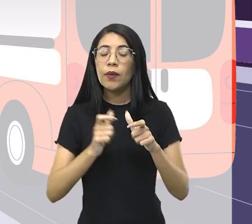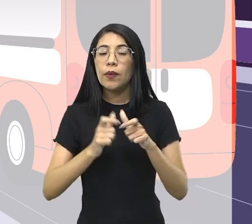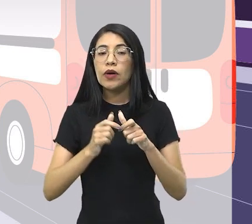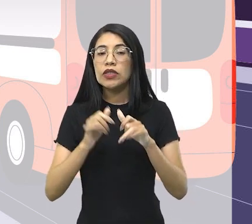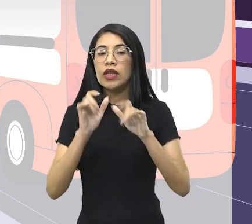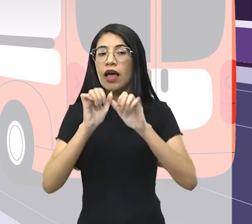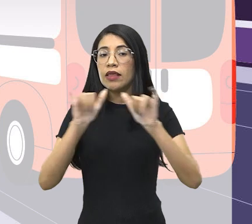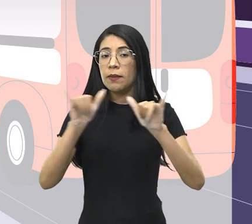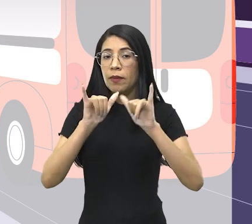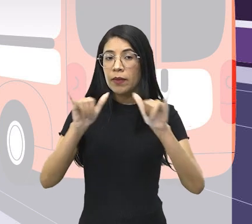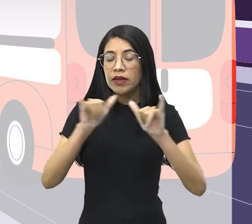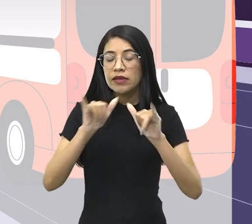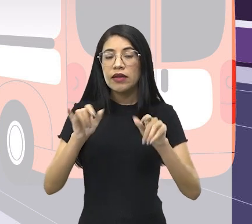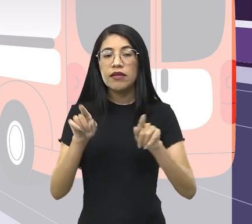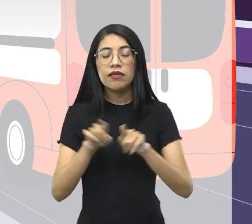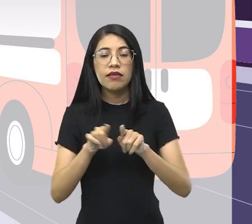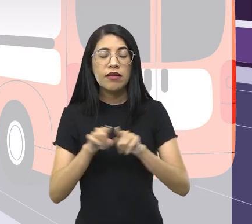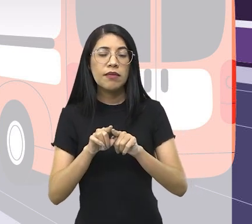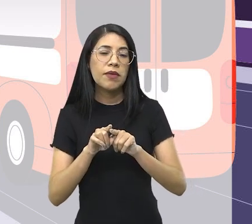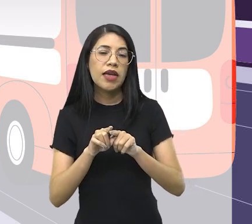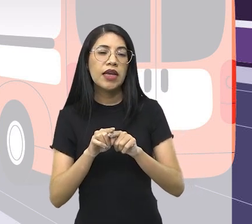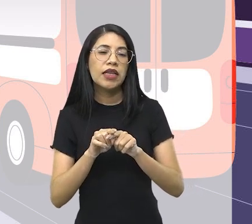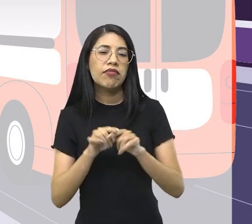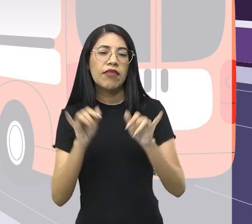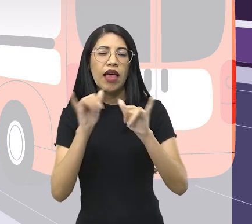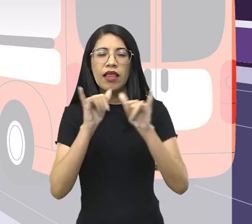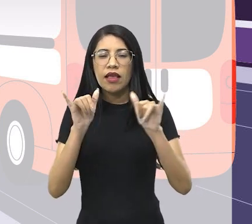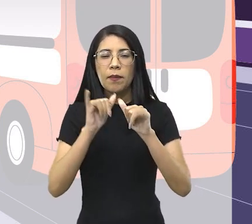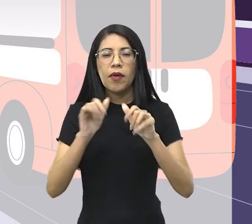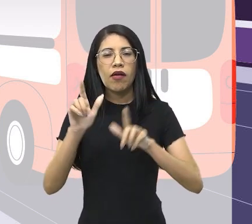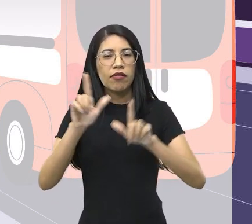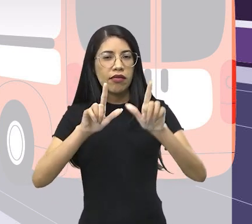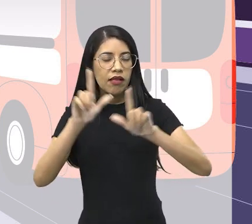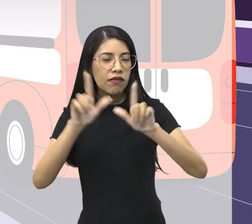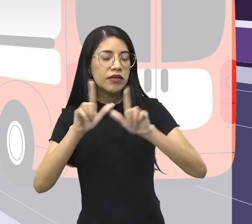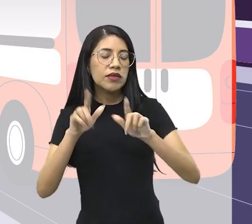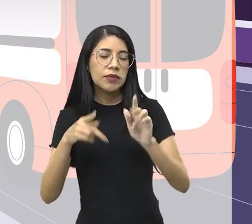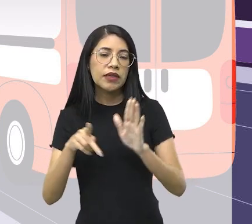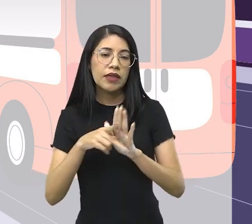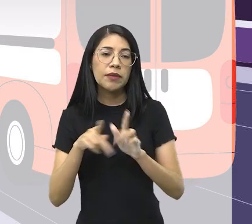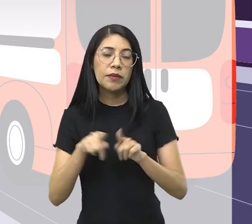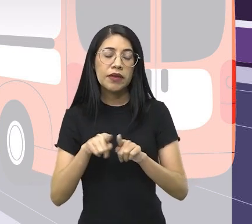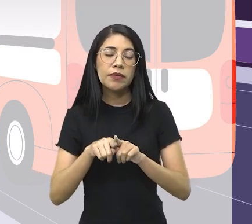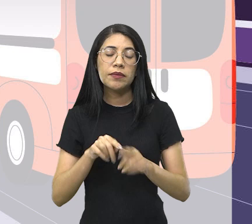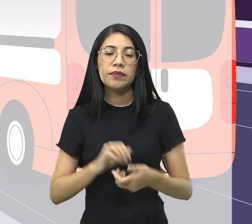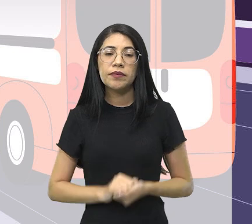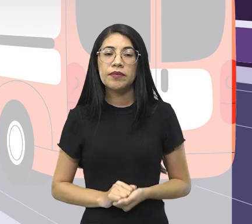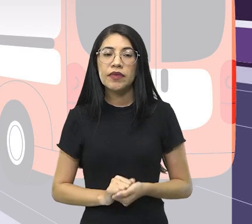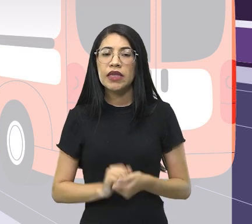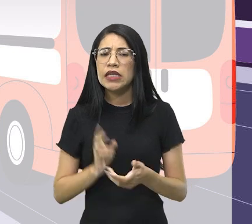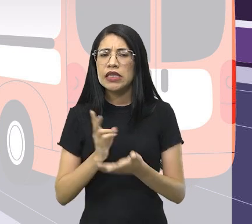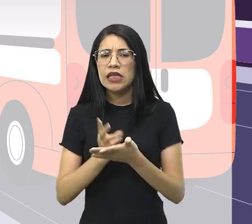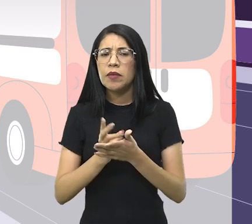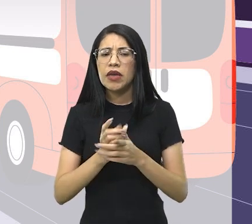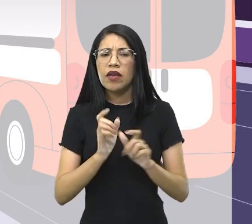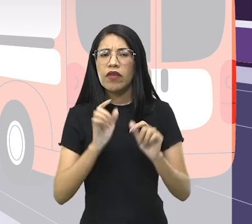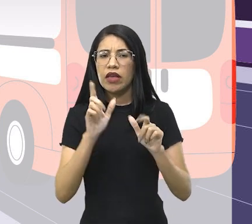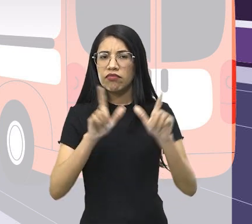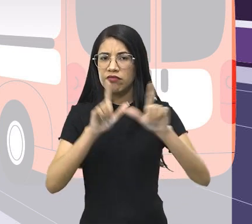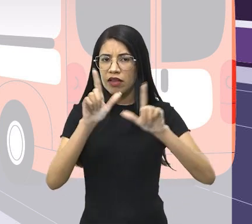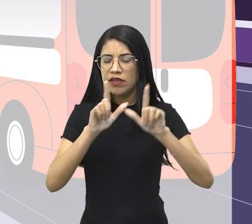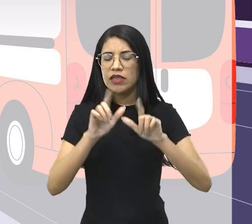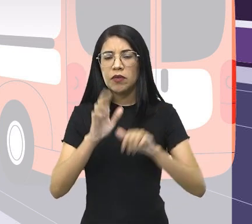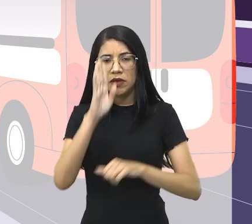campanhas publicitárias, né, nas propagandas, nós vamos encontrar, né, em tudo que a gente vê aí de propaganda, de publicidade,